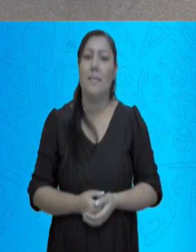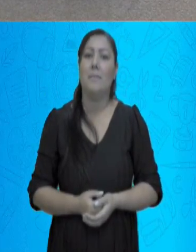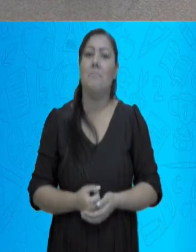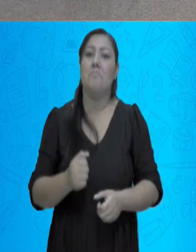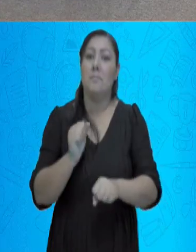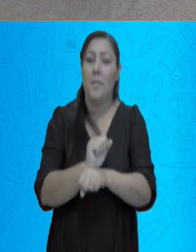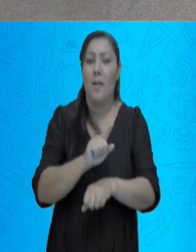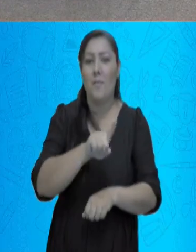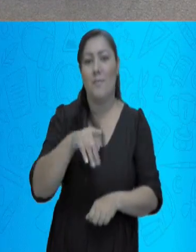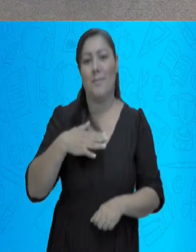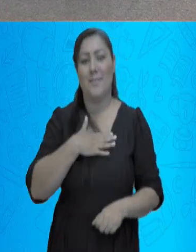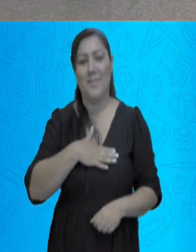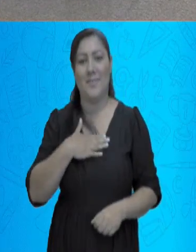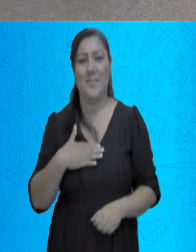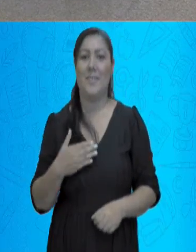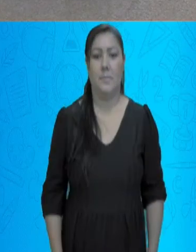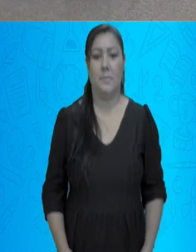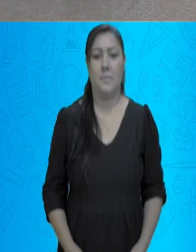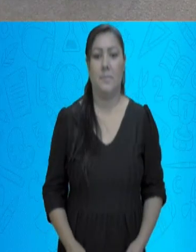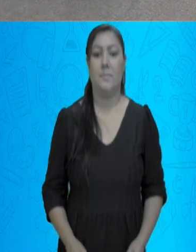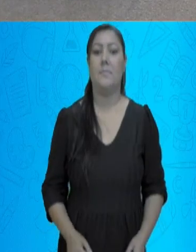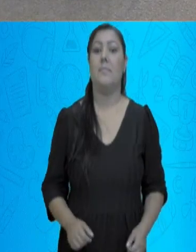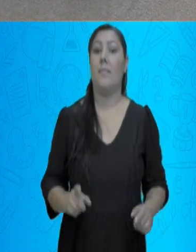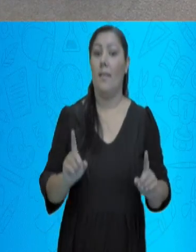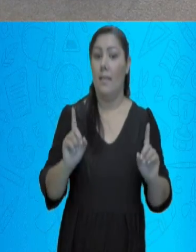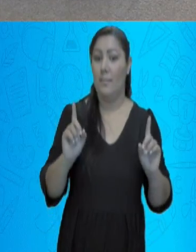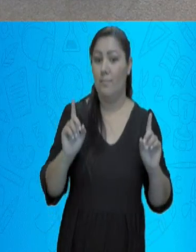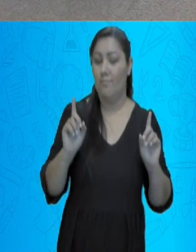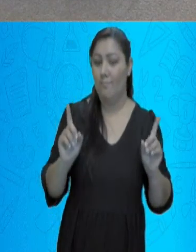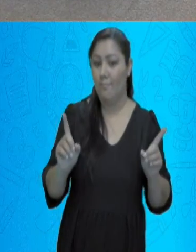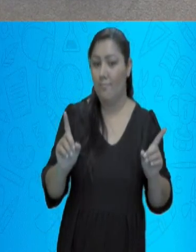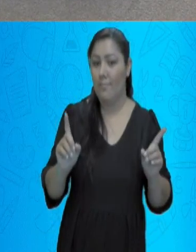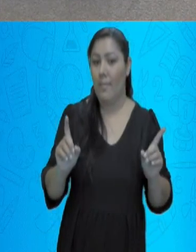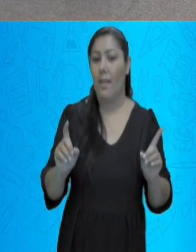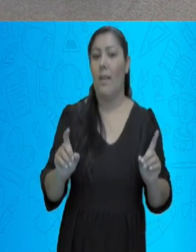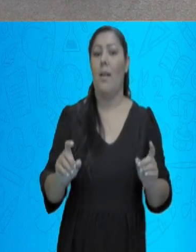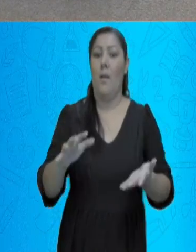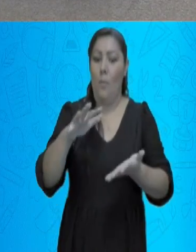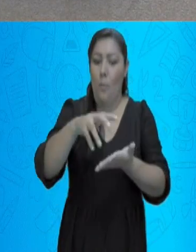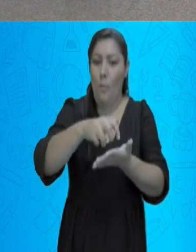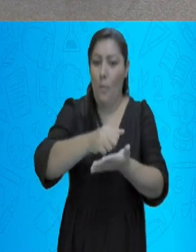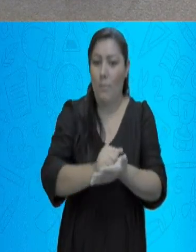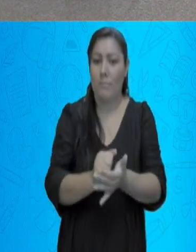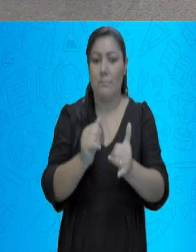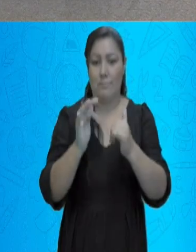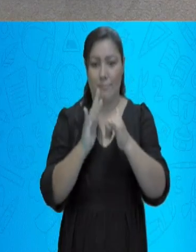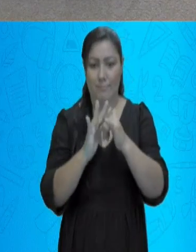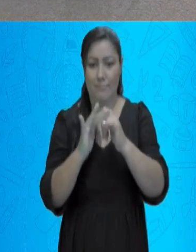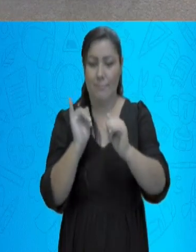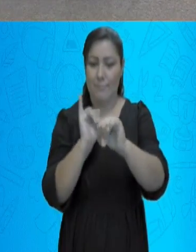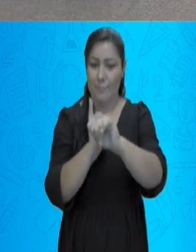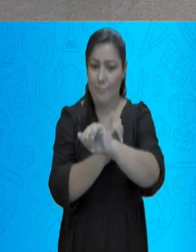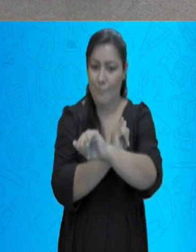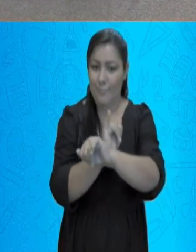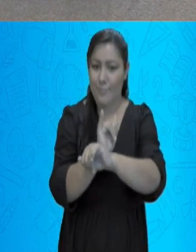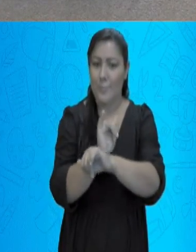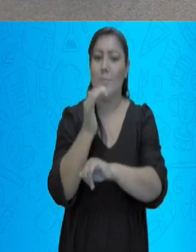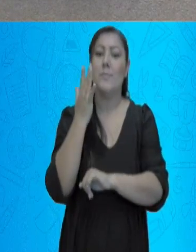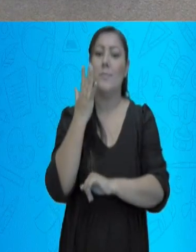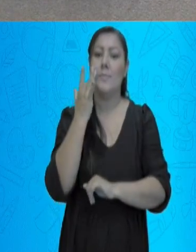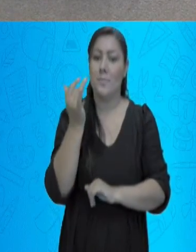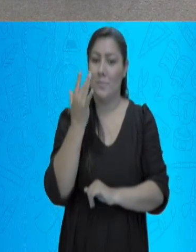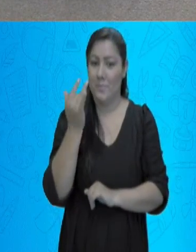aprendizado. Até a nossa próxima aula. E não se esqueçam de se inscrever no nosso canal do YouTube